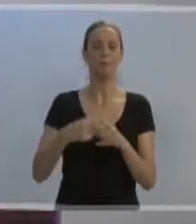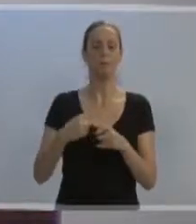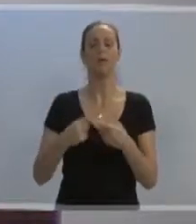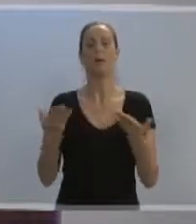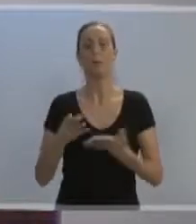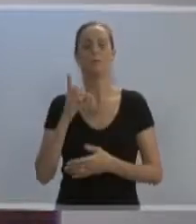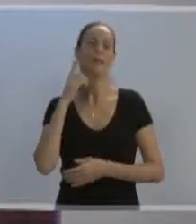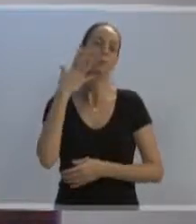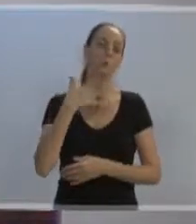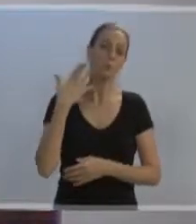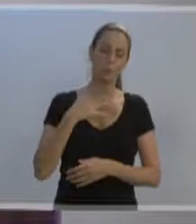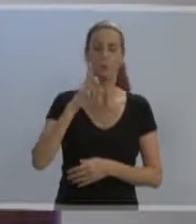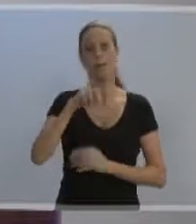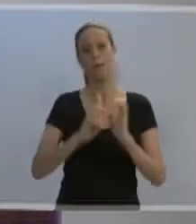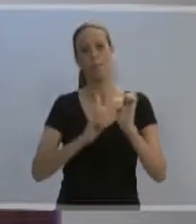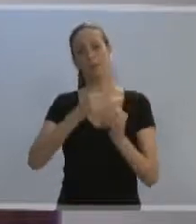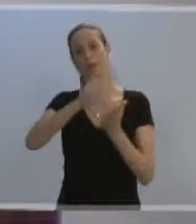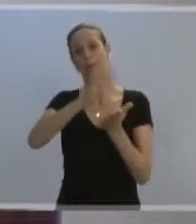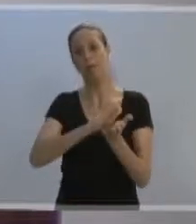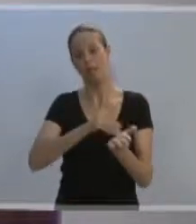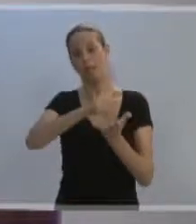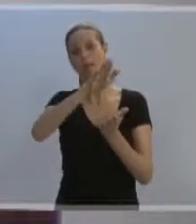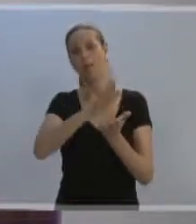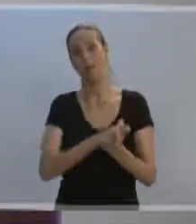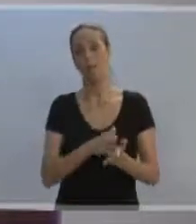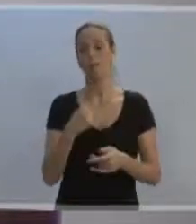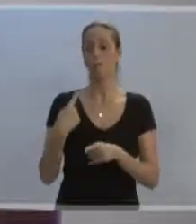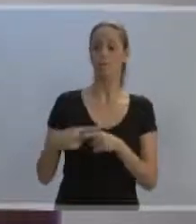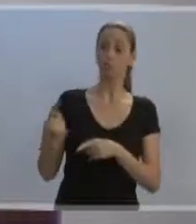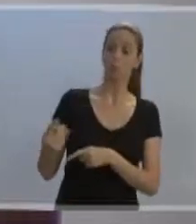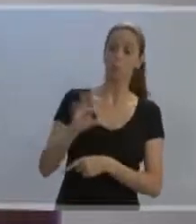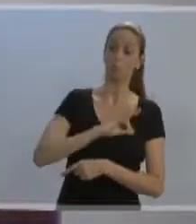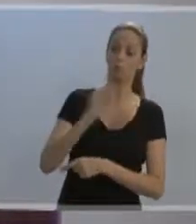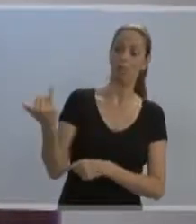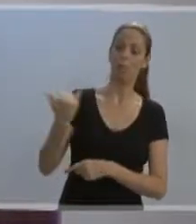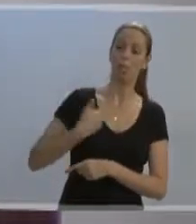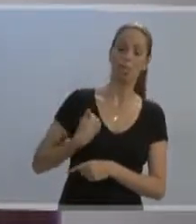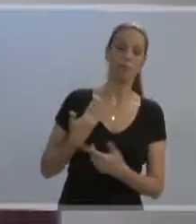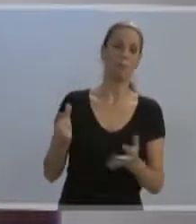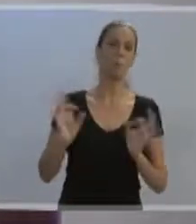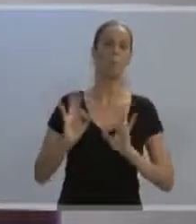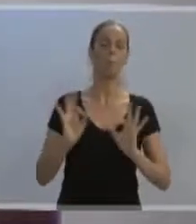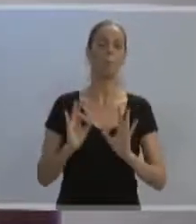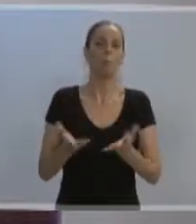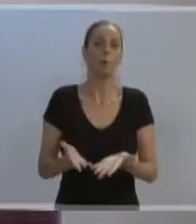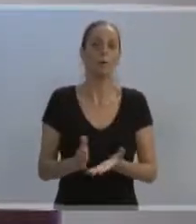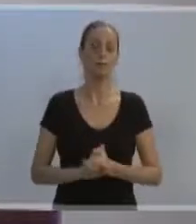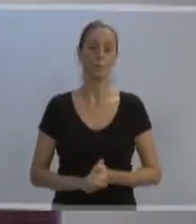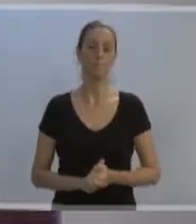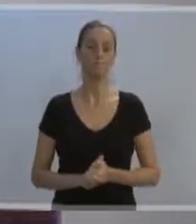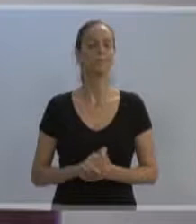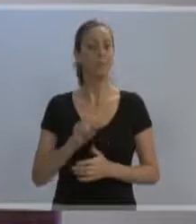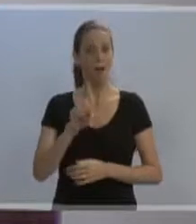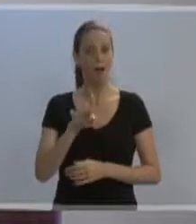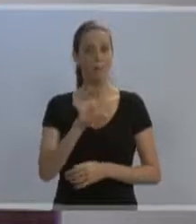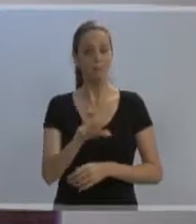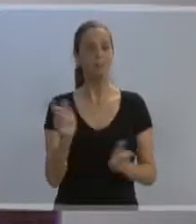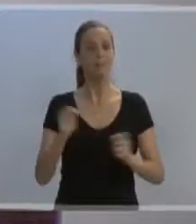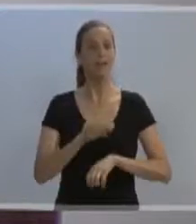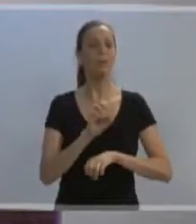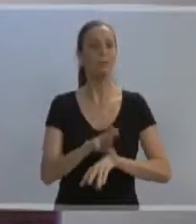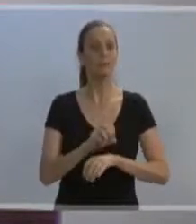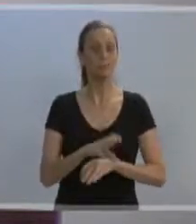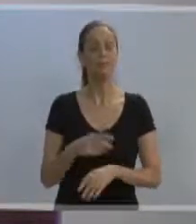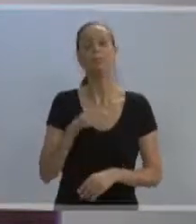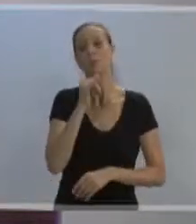a indústria da multa porque o cidadão não pode falar que mais uma vez ele foi avisado e mais do que isso é educativo em alguns pontos daqui um tempo você